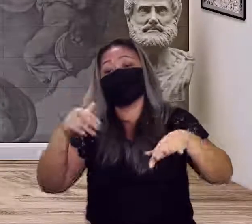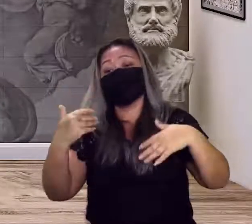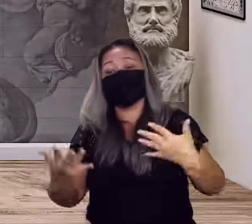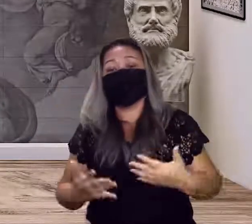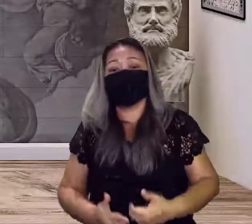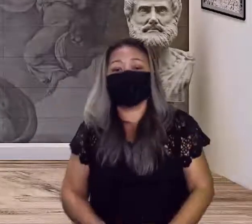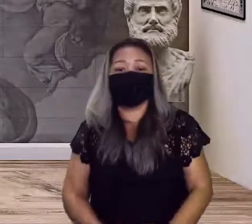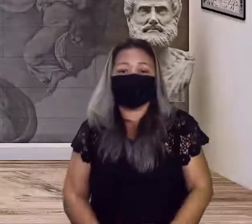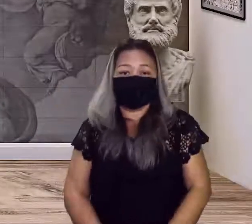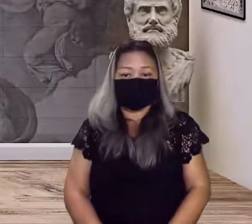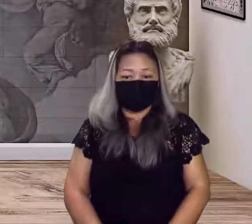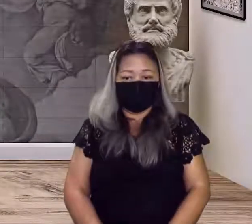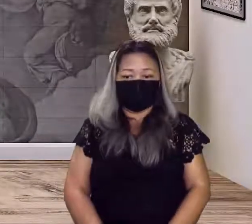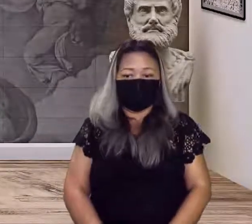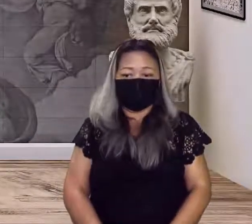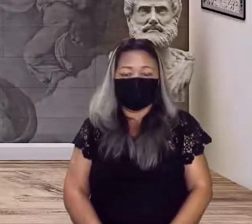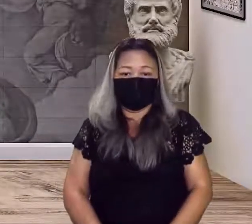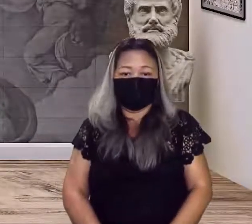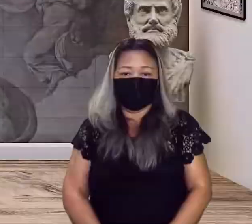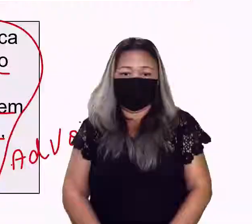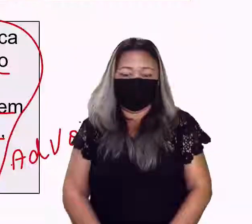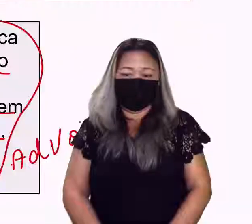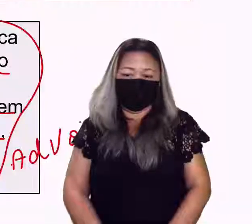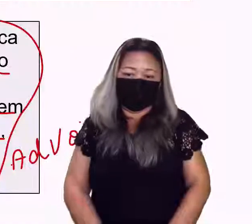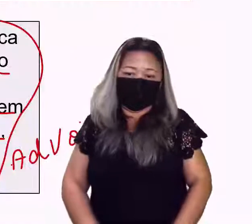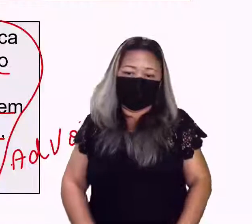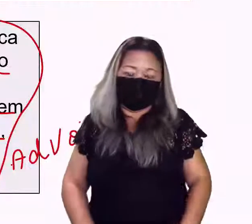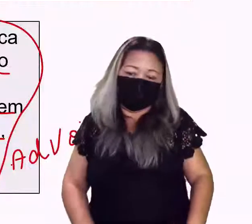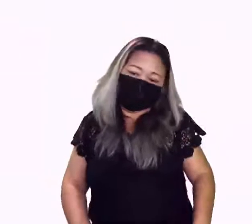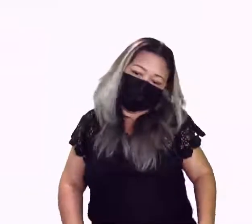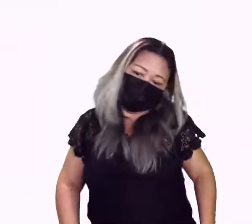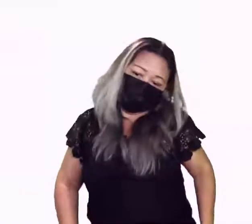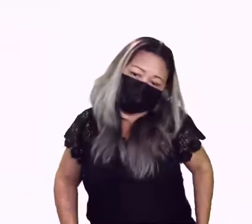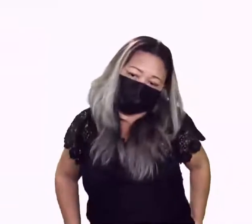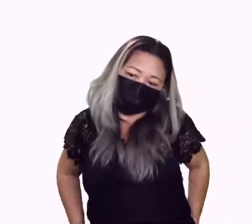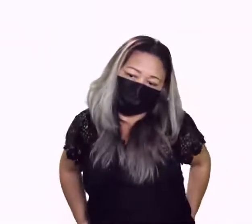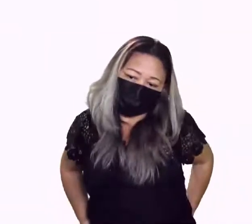não. Vamos ver agora o que diz mais o texto.